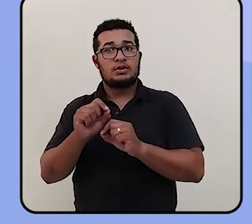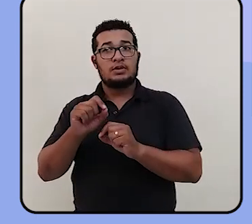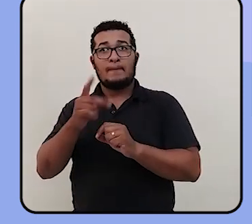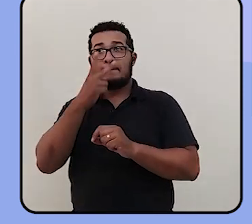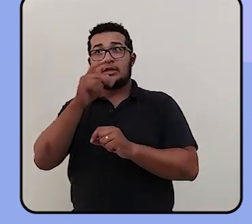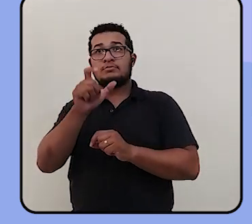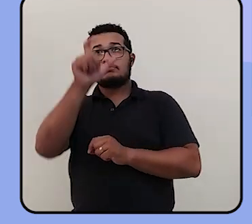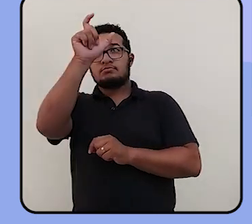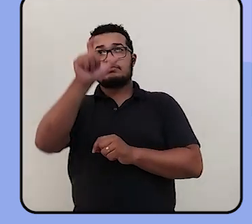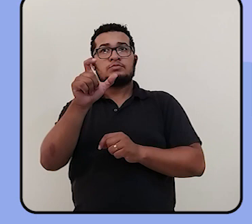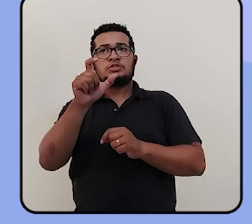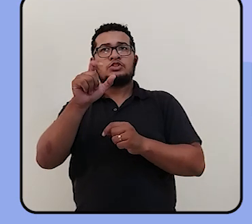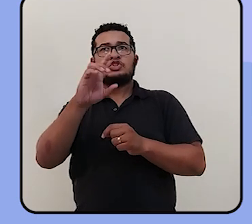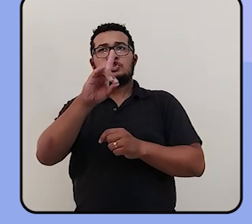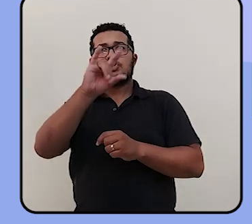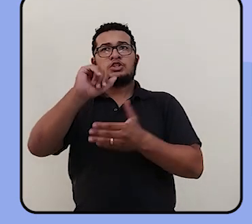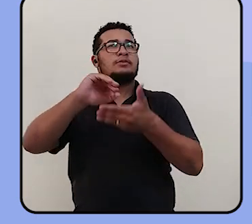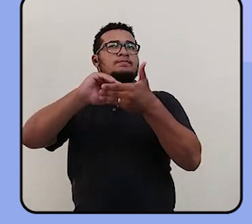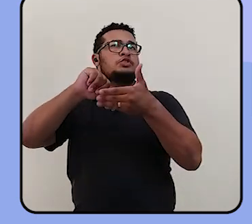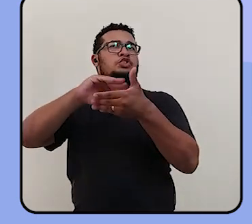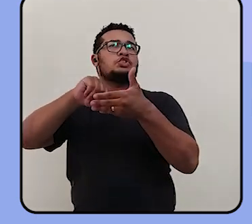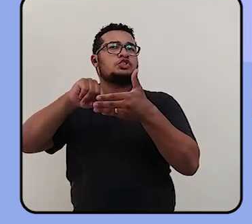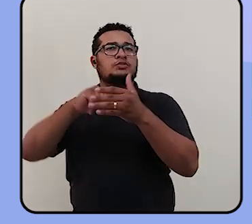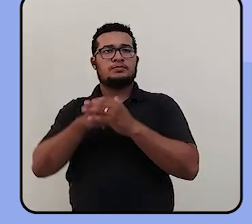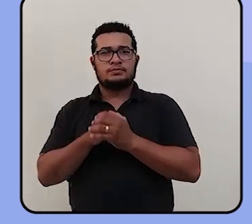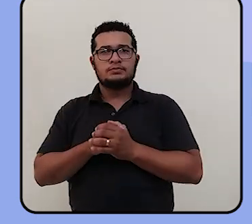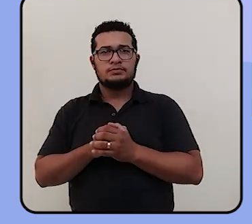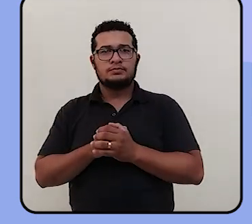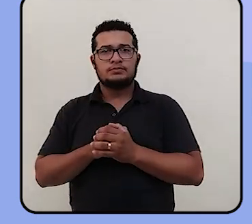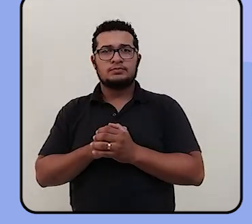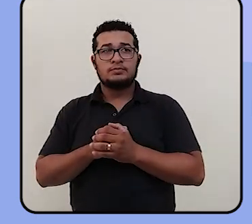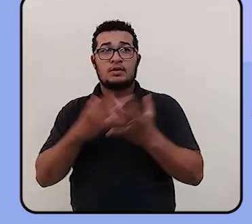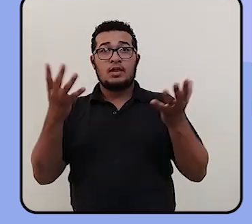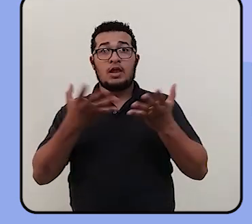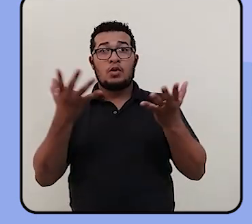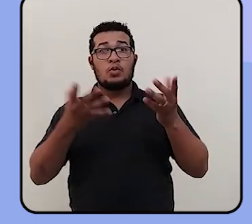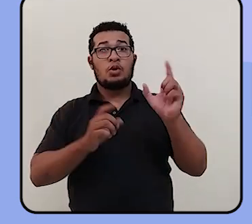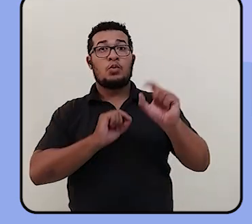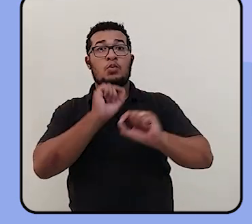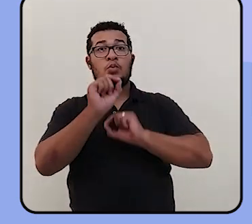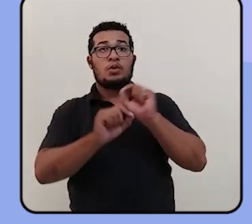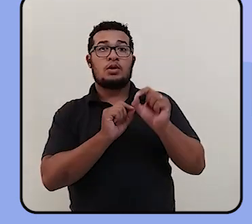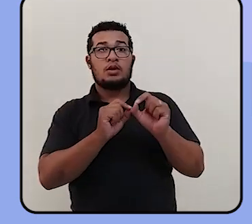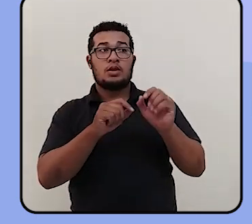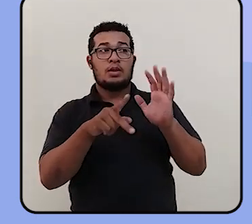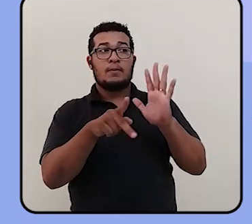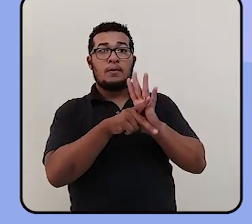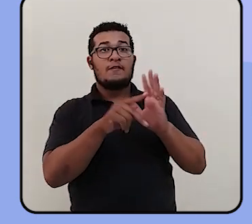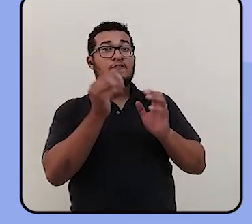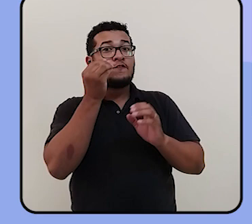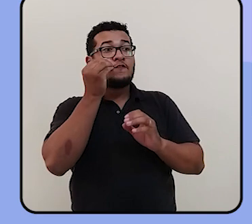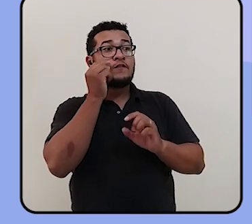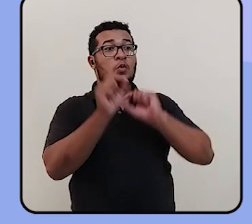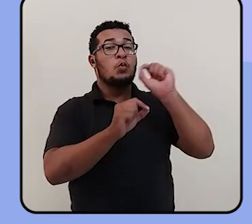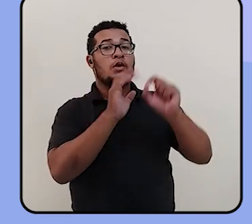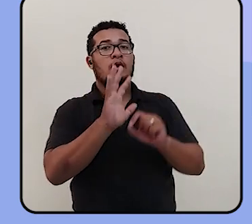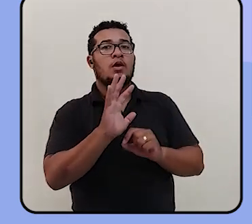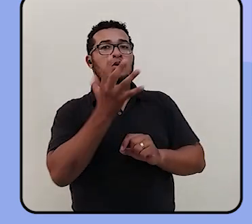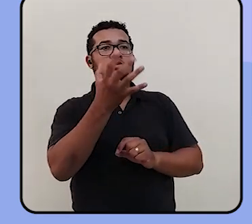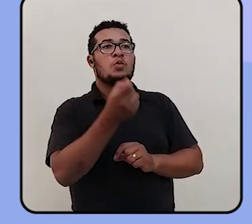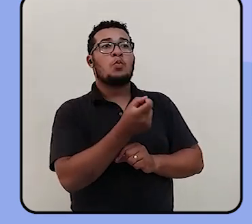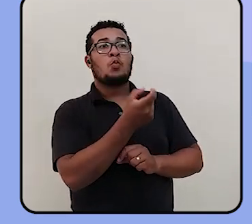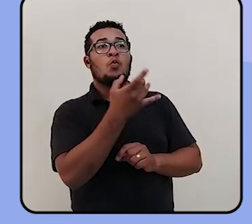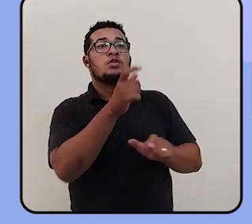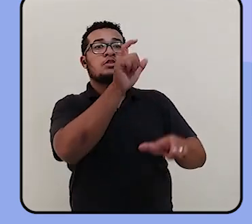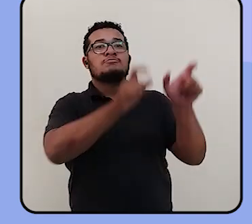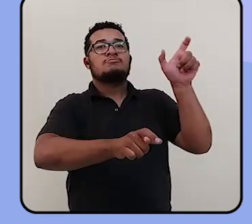vamos eliminar essa coluna de número de dias e vamos agora observar o que está acontecendo com o número